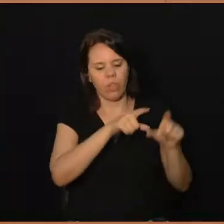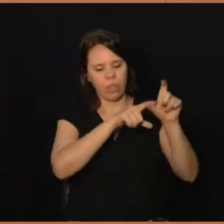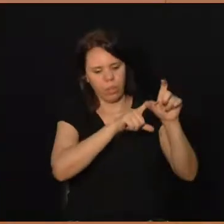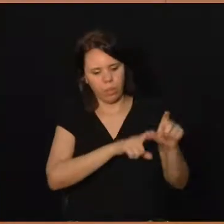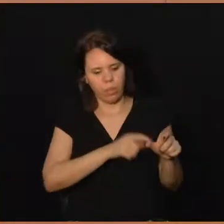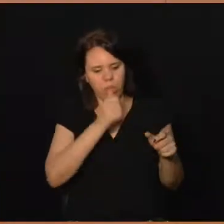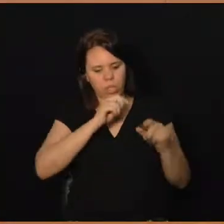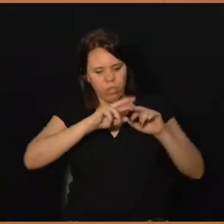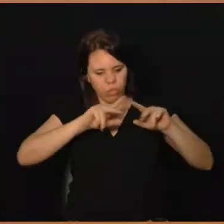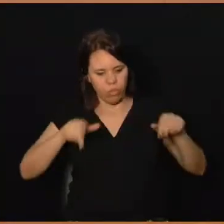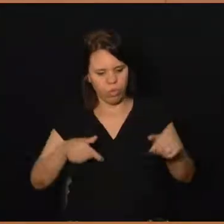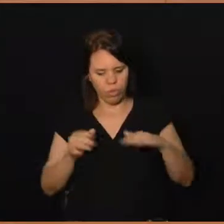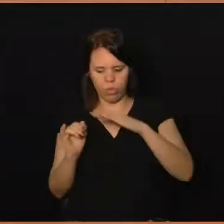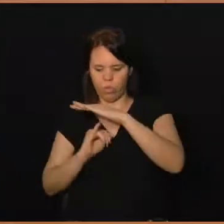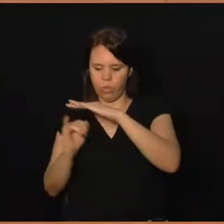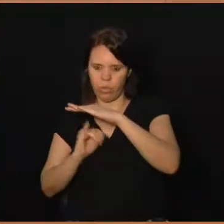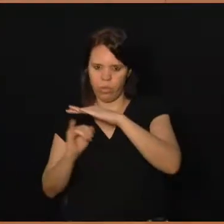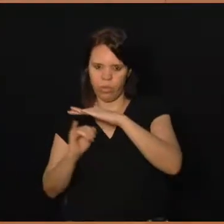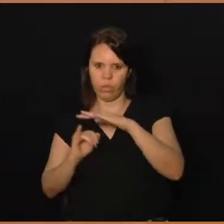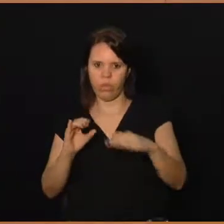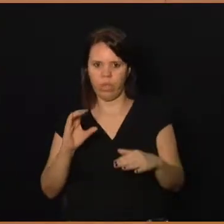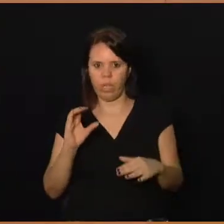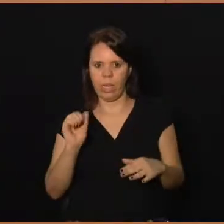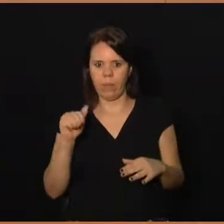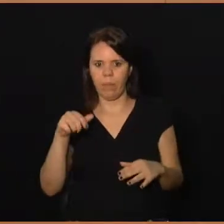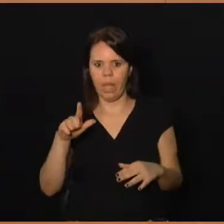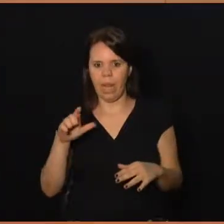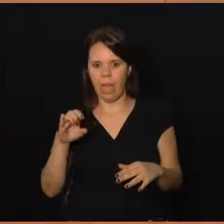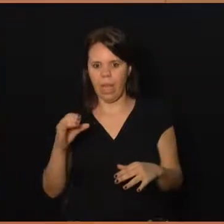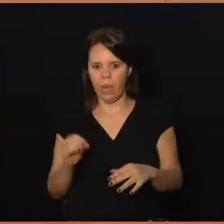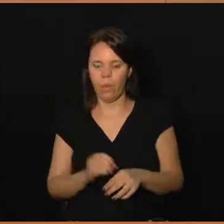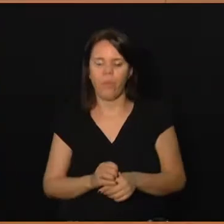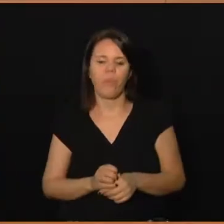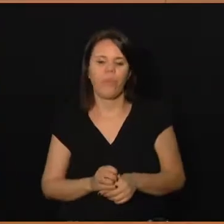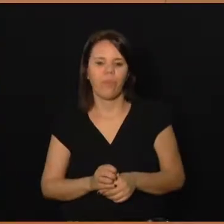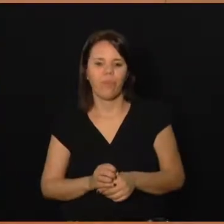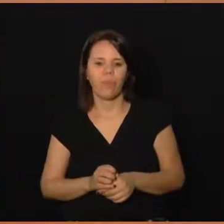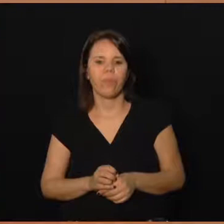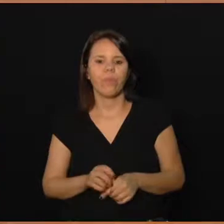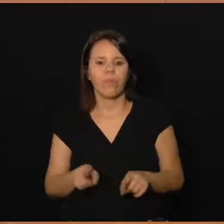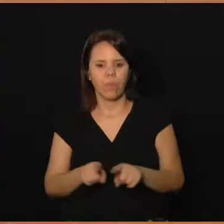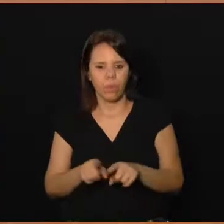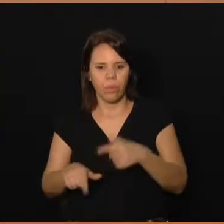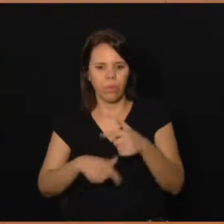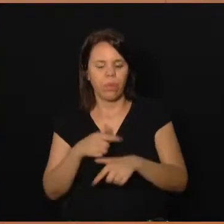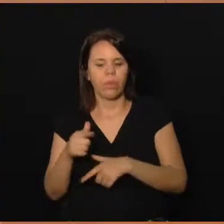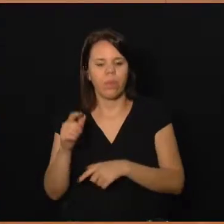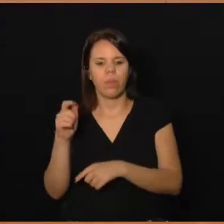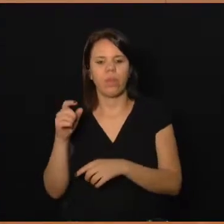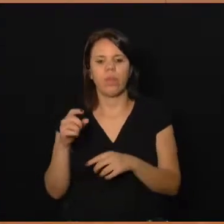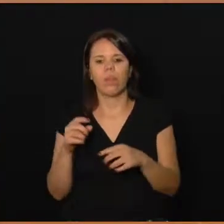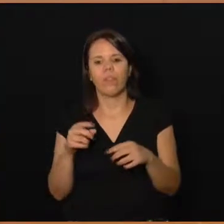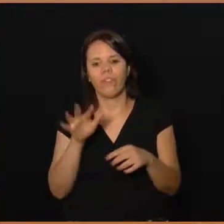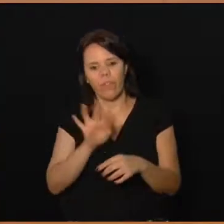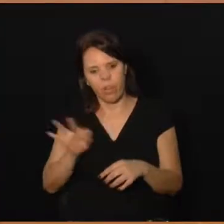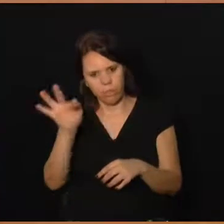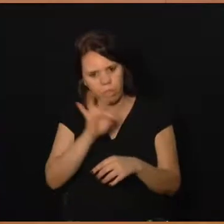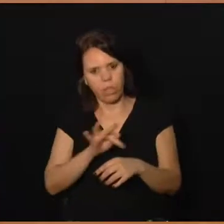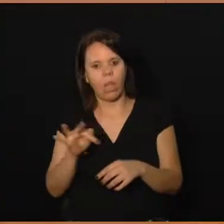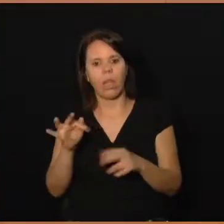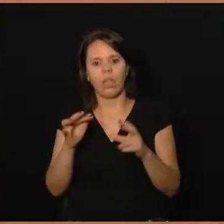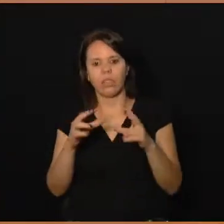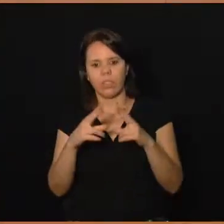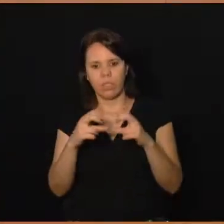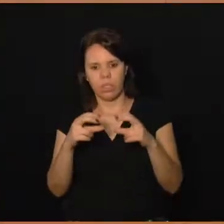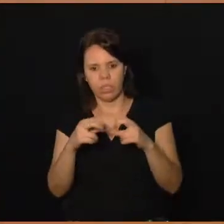Instituto Gamaliel, conselheira em dependência química pela Universidade Federal de Santa Catarina, conselheira em